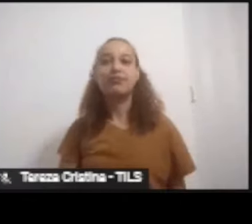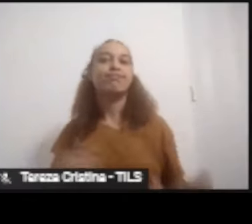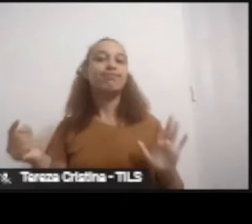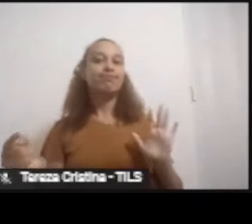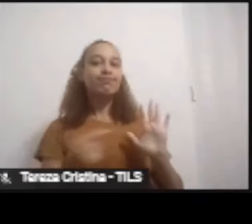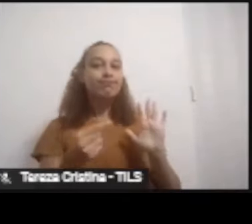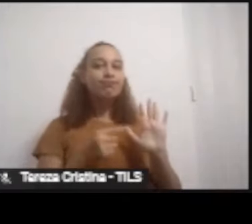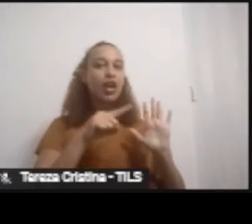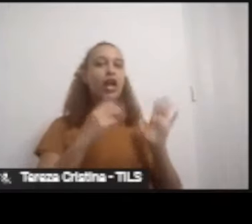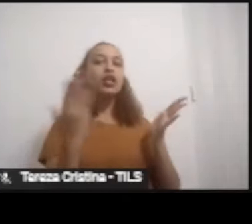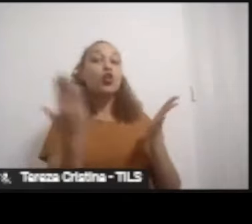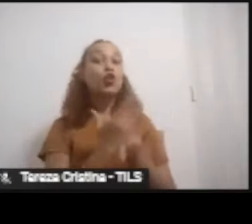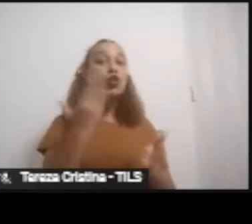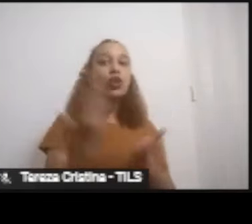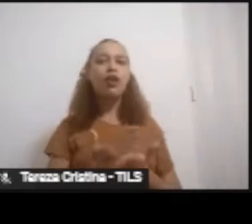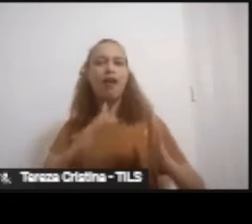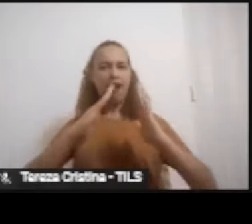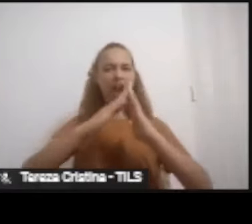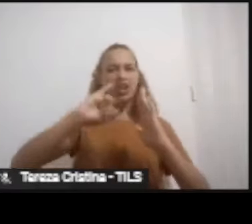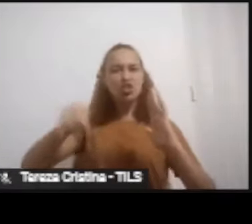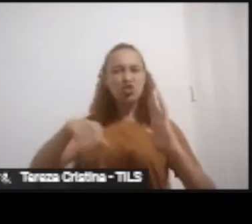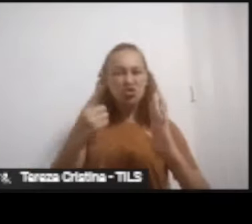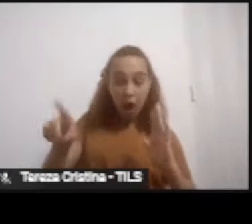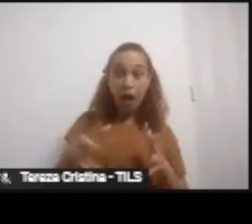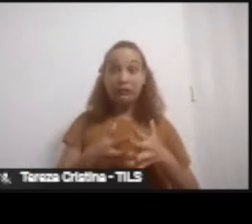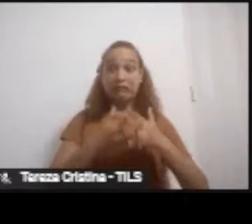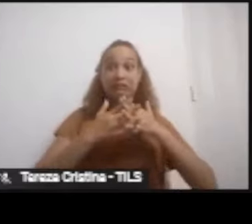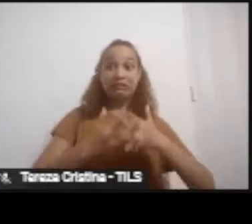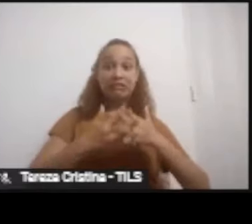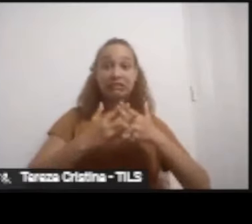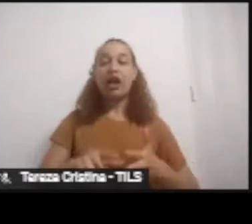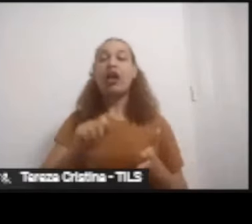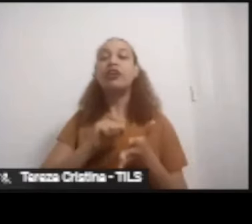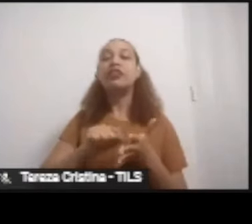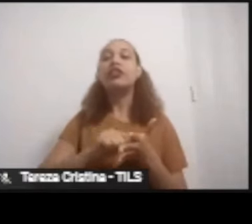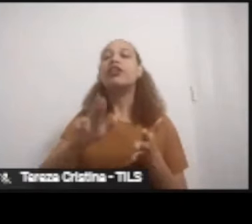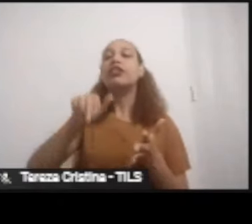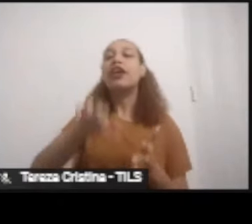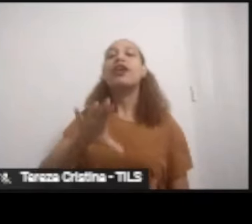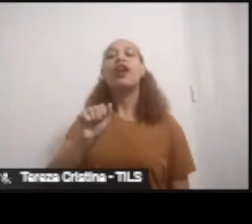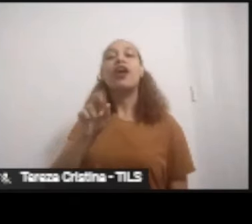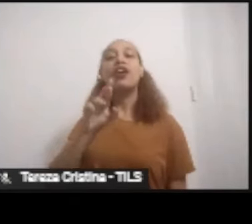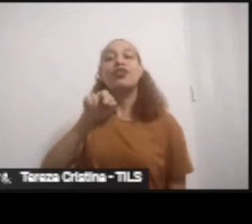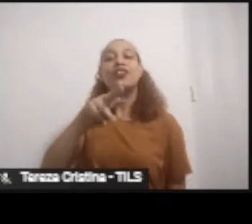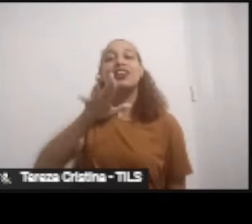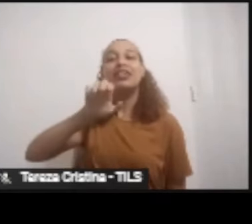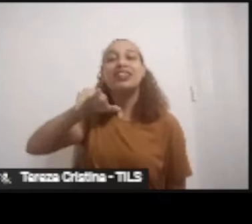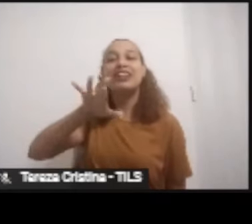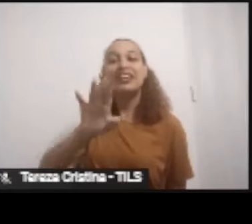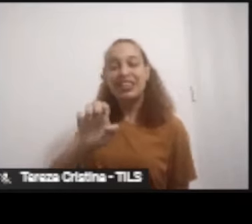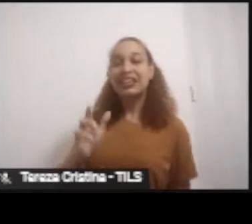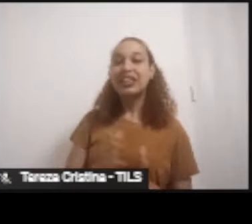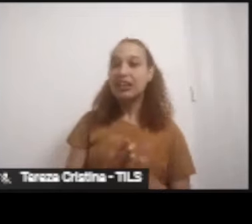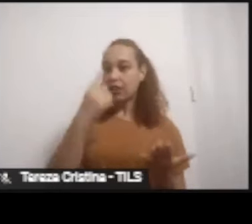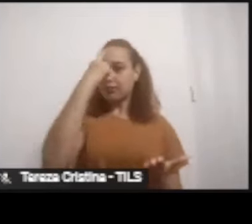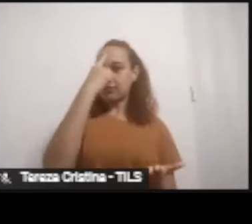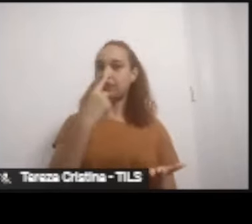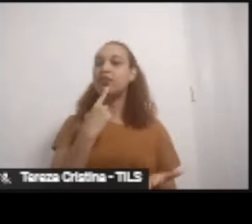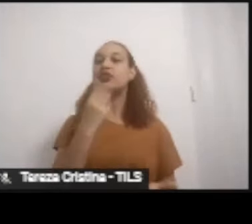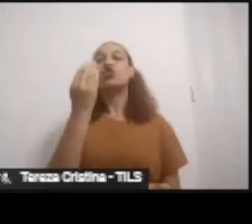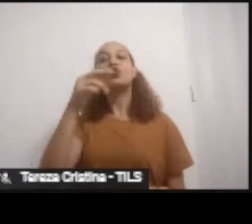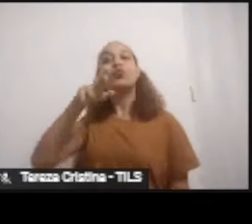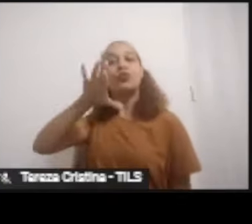este é o livro Confusão na Casa de João, escrito por Caroline Arcari, com ilustrações de Bruna Lubambo,